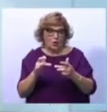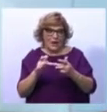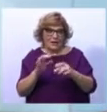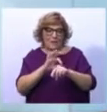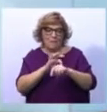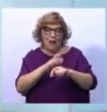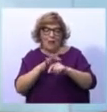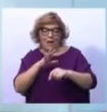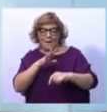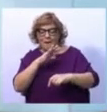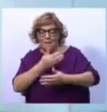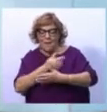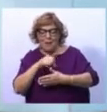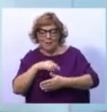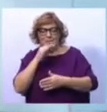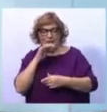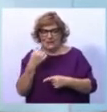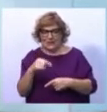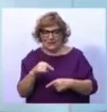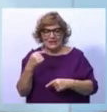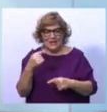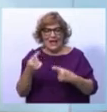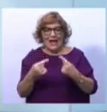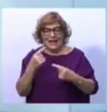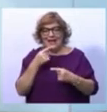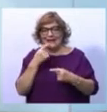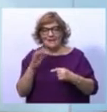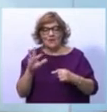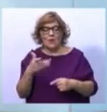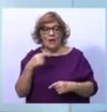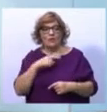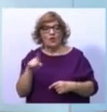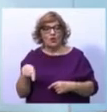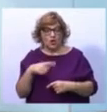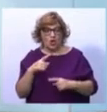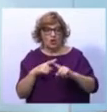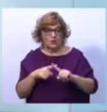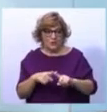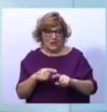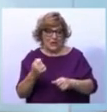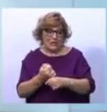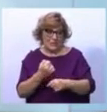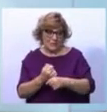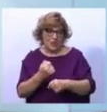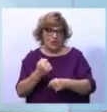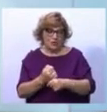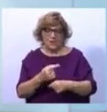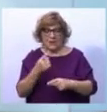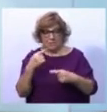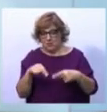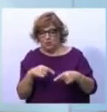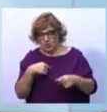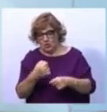pele a pele. Ainda hoje de manhã, nas nossas jornadas, havia alguém que disse que quando nós, no hospital onde trabalho, que é o Hospital Pedro